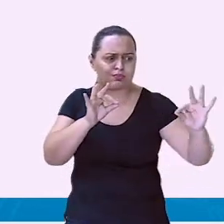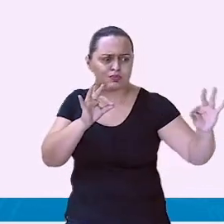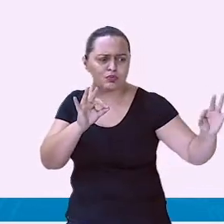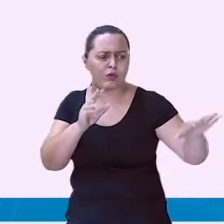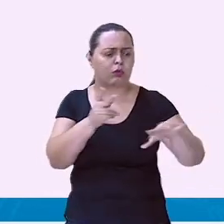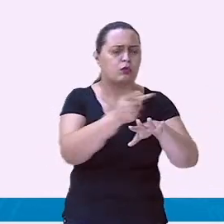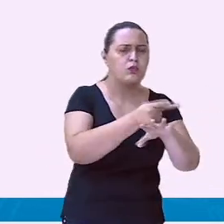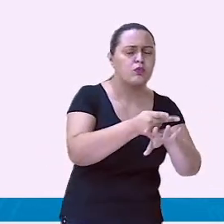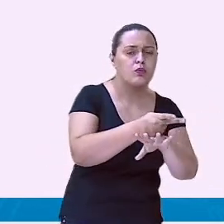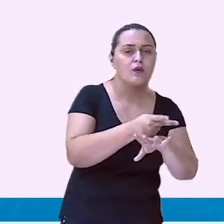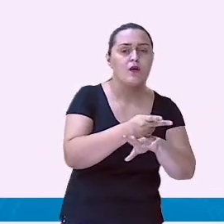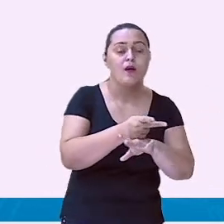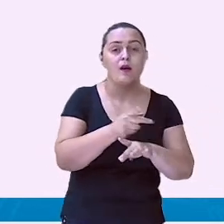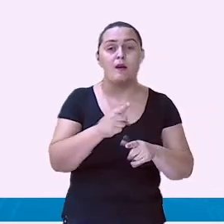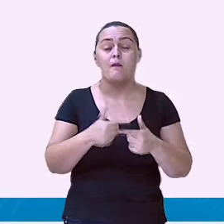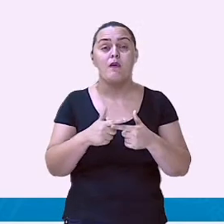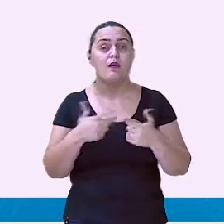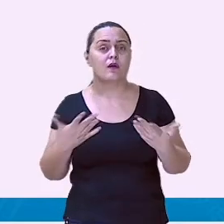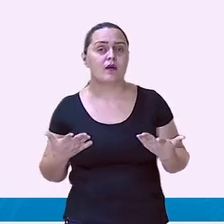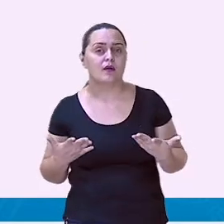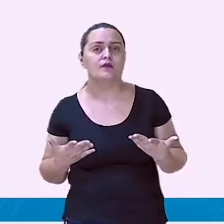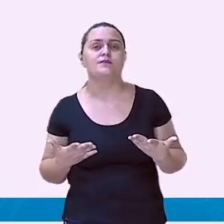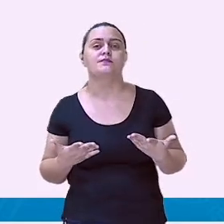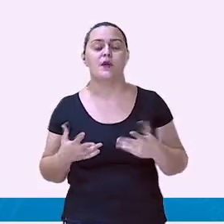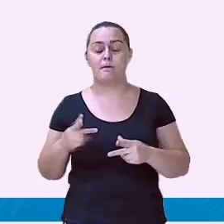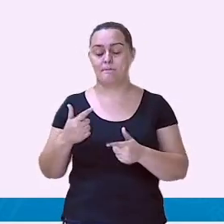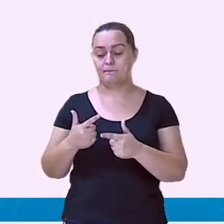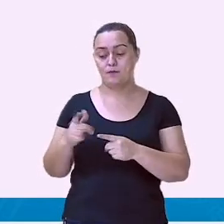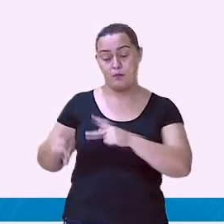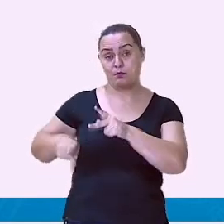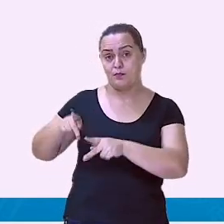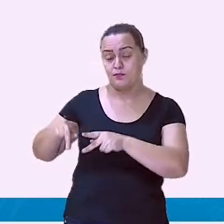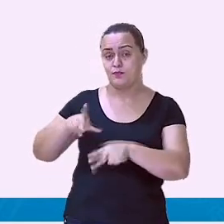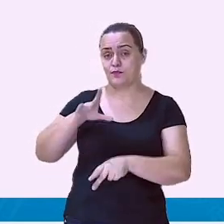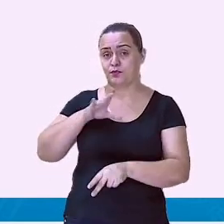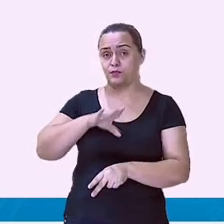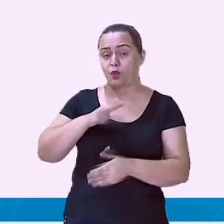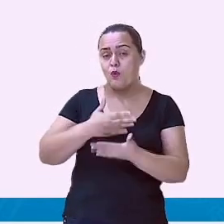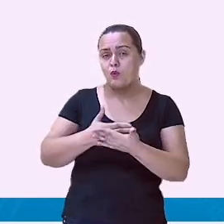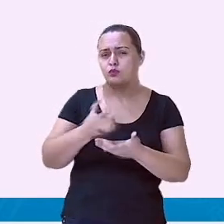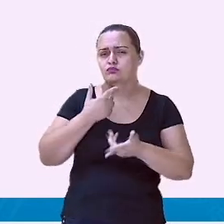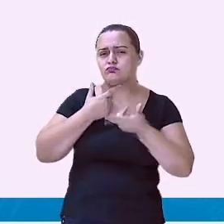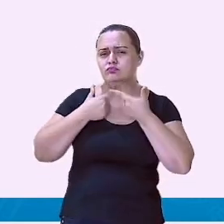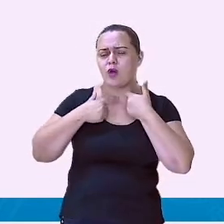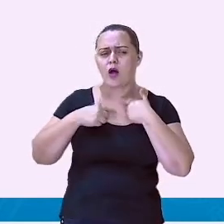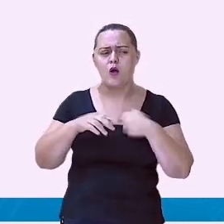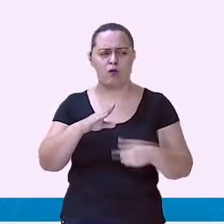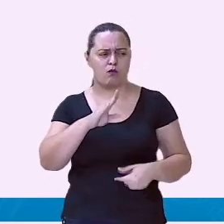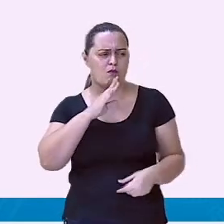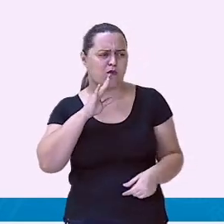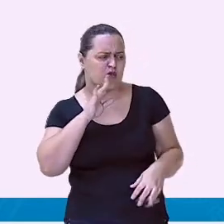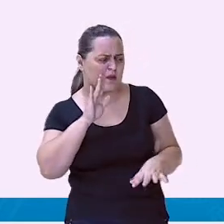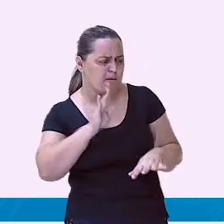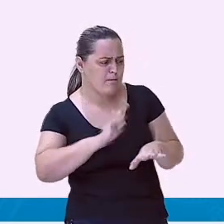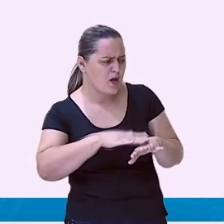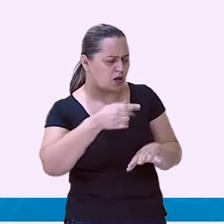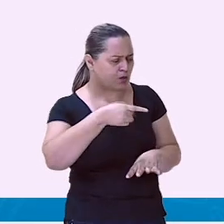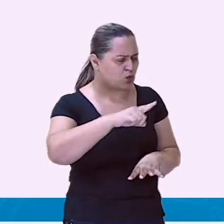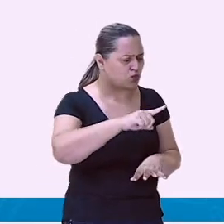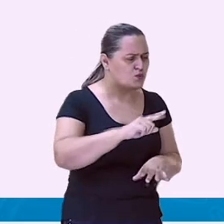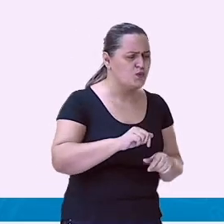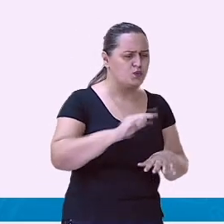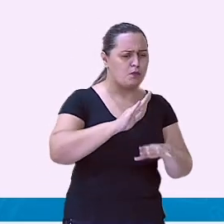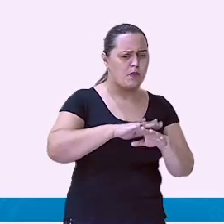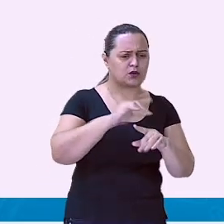Buscando essas riquezas que o Brasil tinha, o que eles fazem? Eles vão entrando nessas terras.